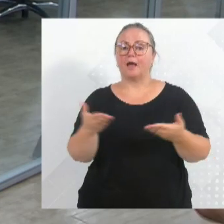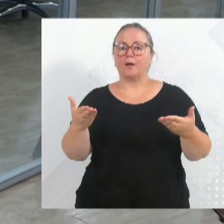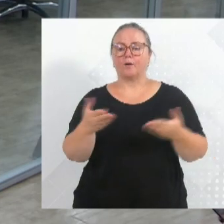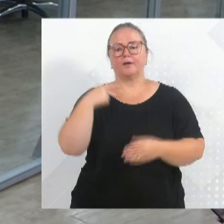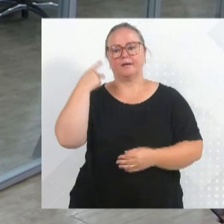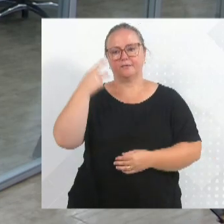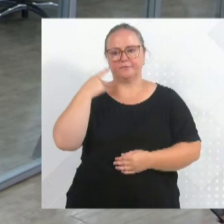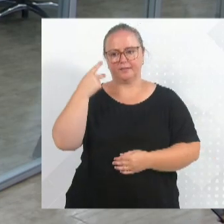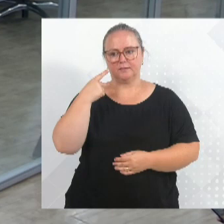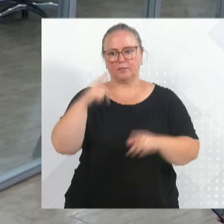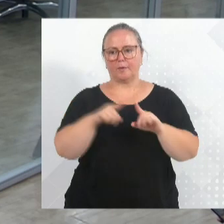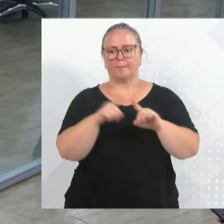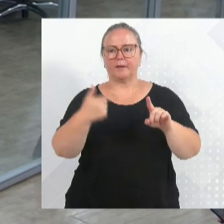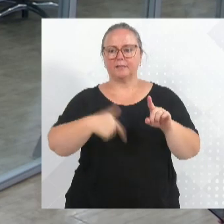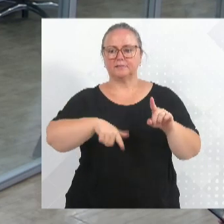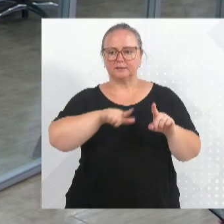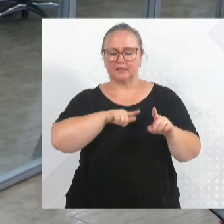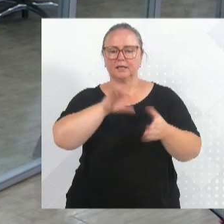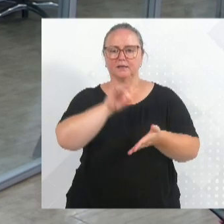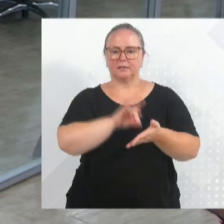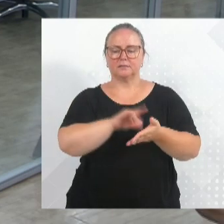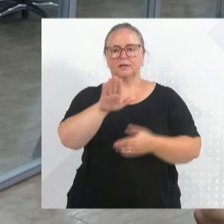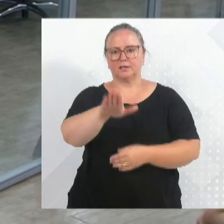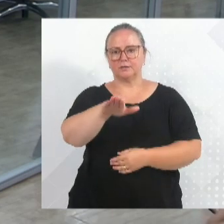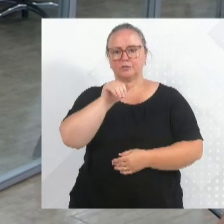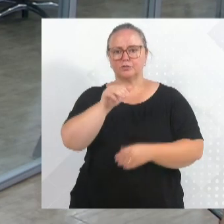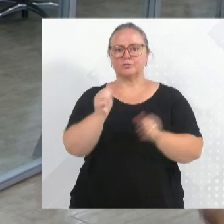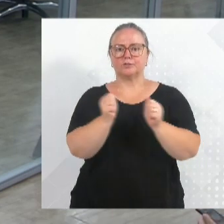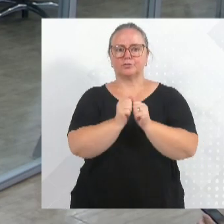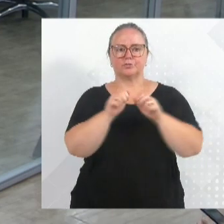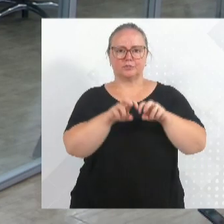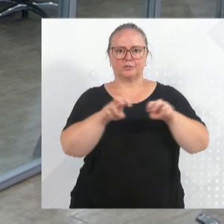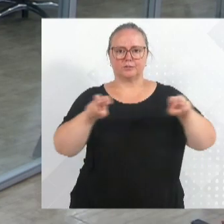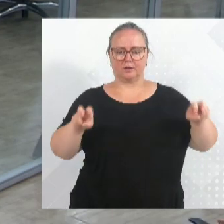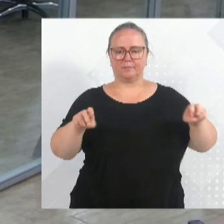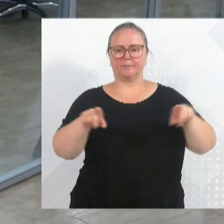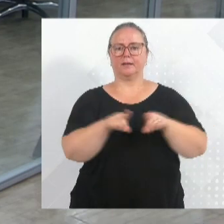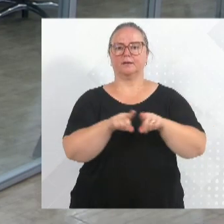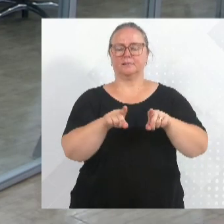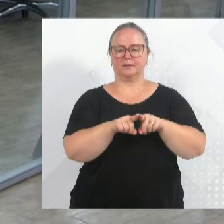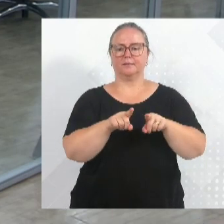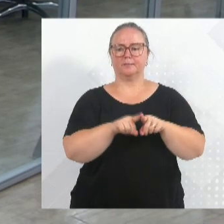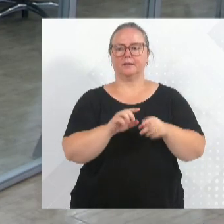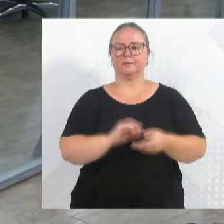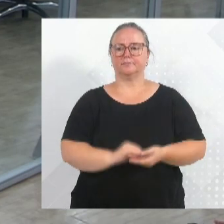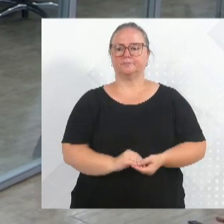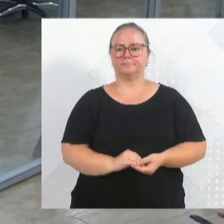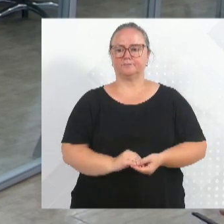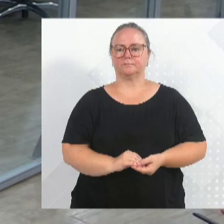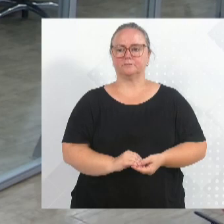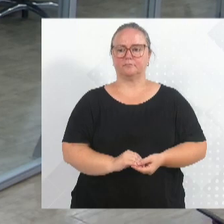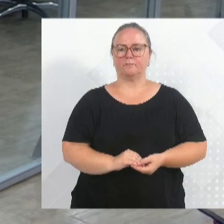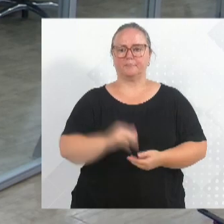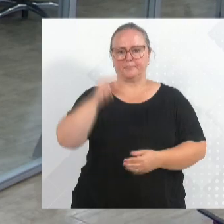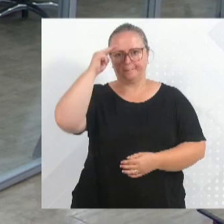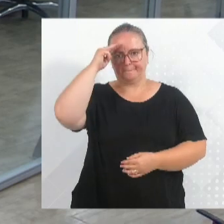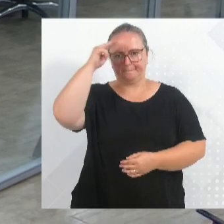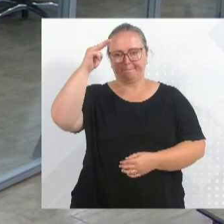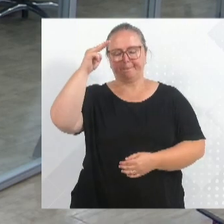quero cumprimentar e chamar aqui à frente para fazer, junto com a mesa diretora, sentar aqui, nosso coronel,